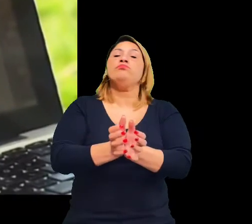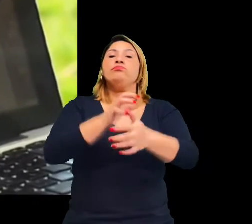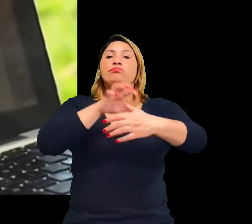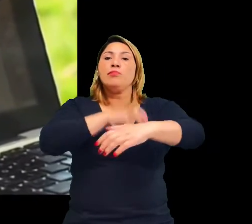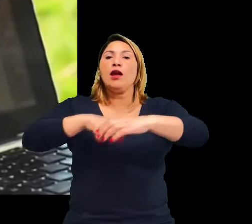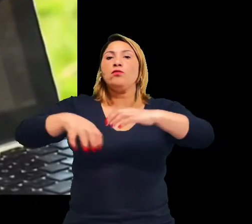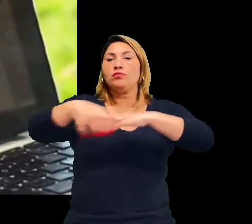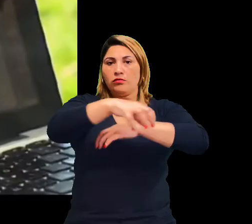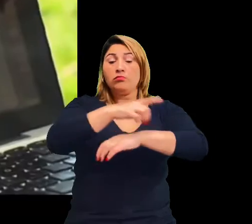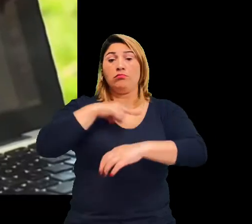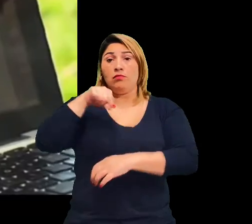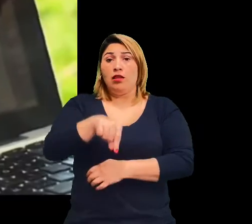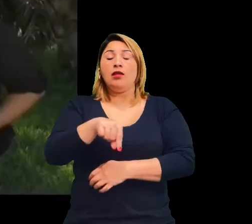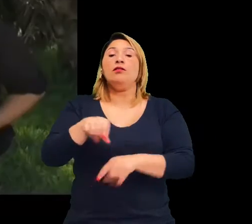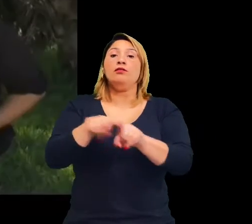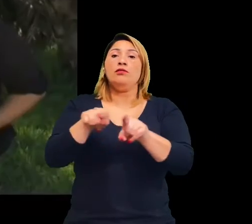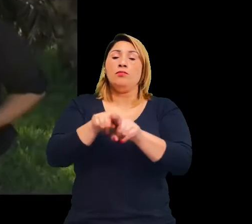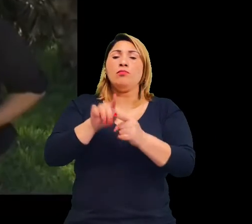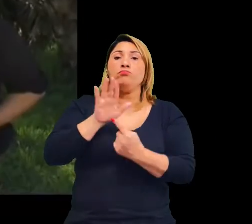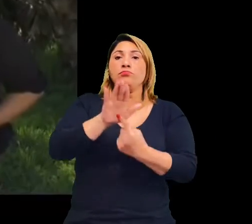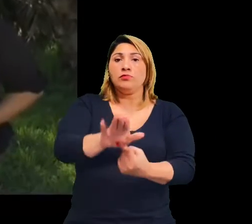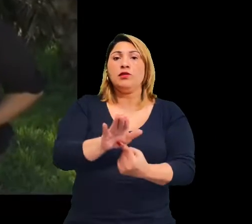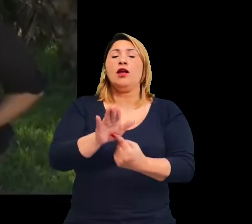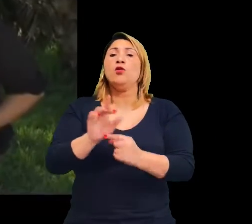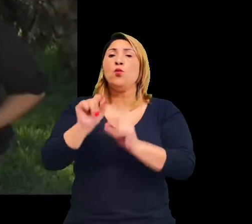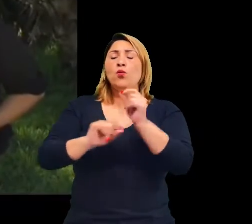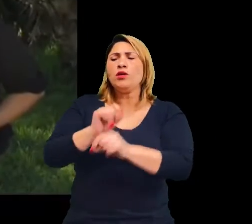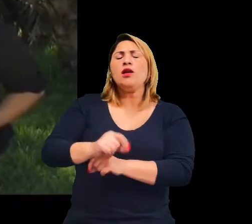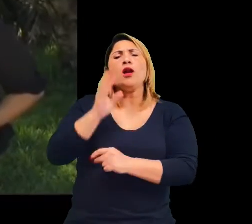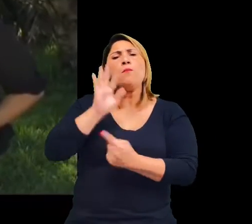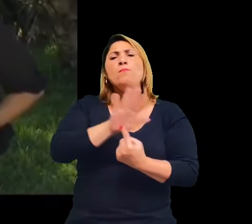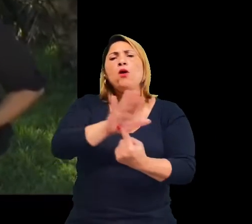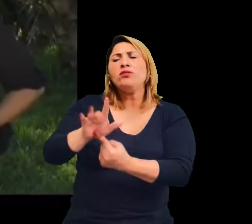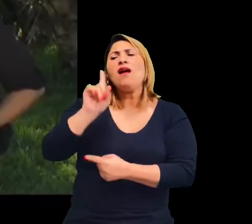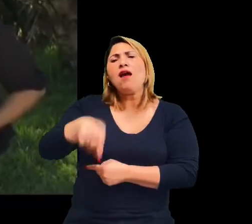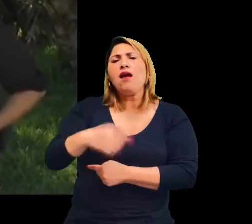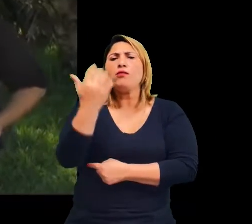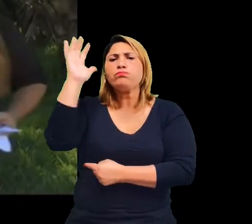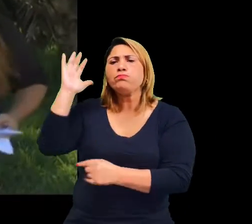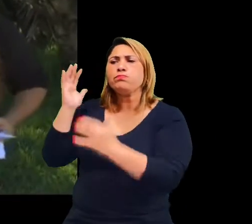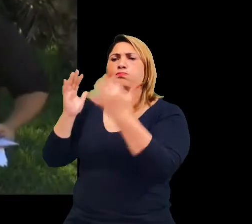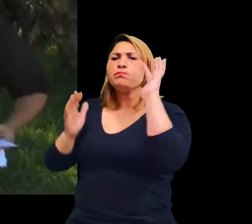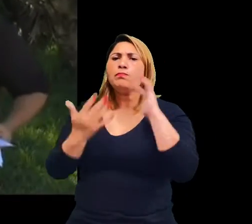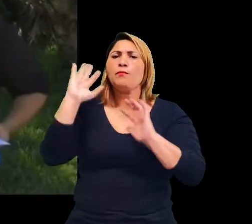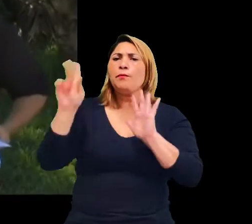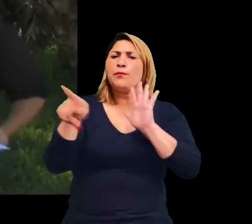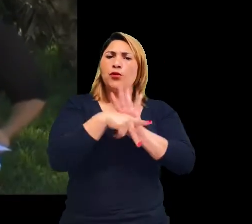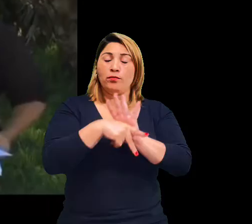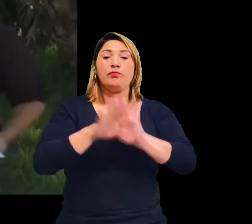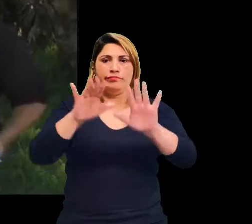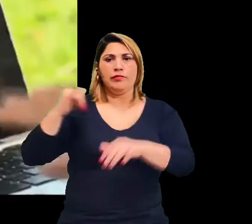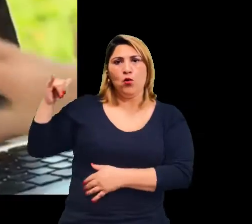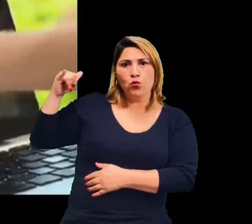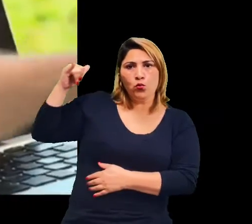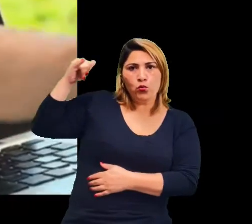indígena, indicaram uma a uma o que eles reconhecem como mata. É a mata, exatamente. E a gente chegando de avião, a gente vê exatamente isso. A gente